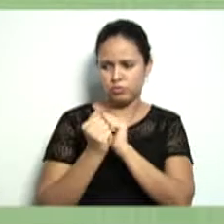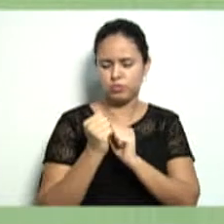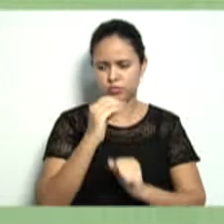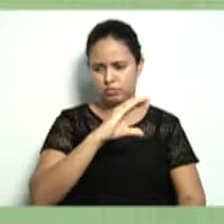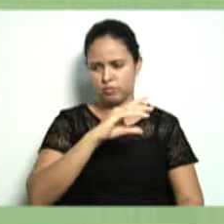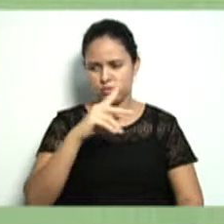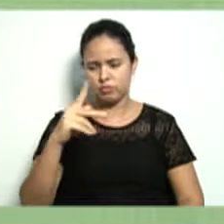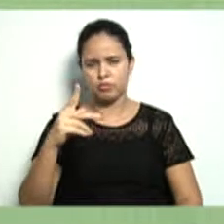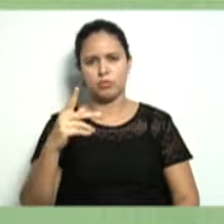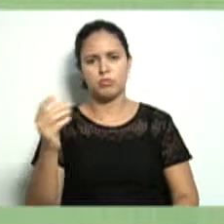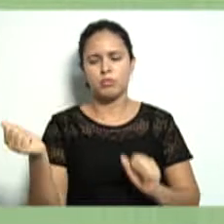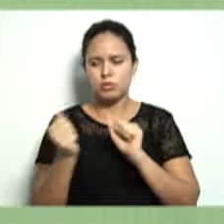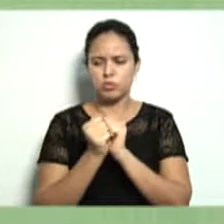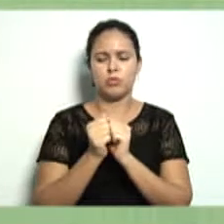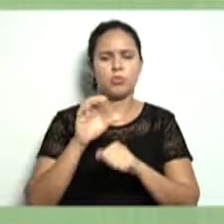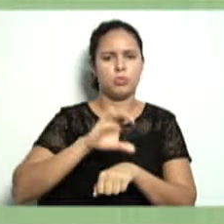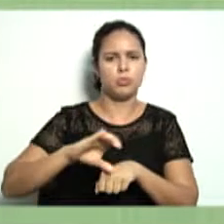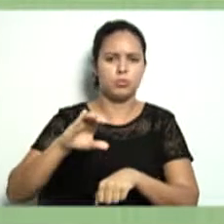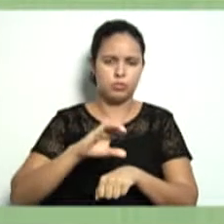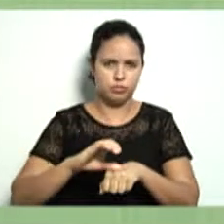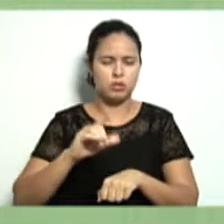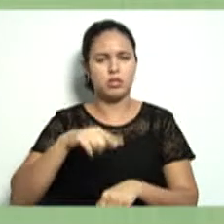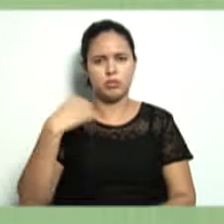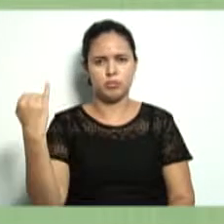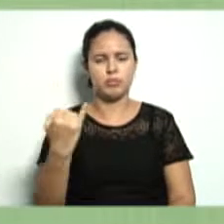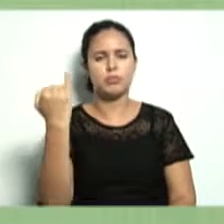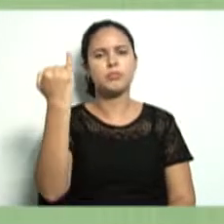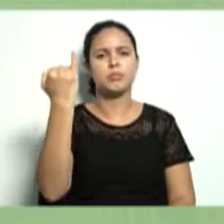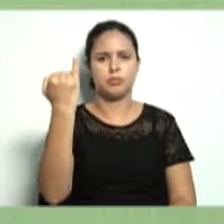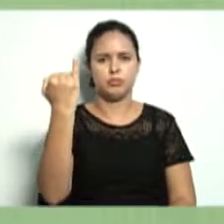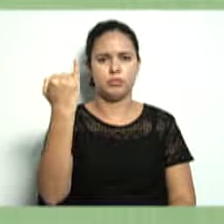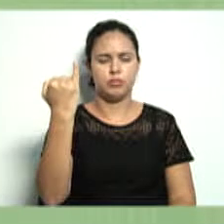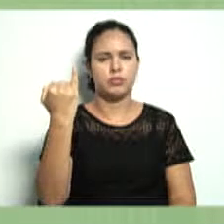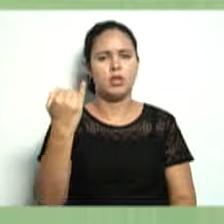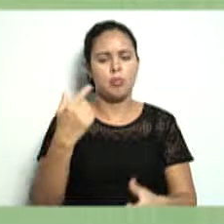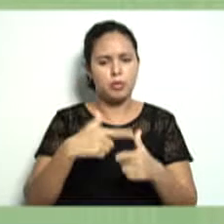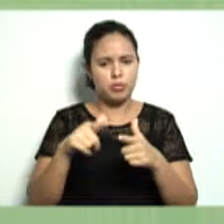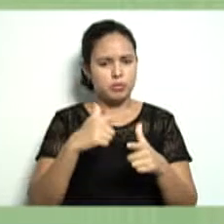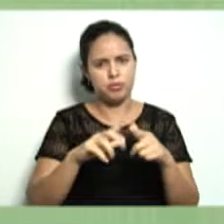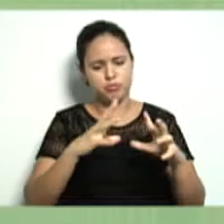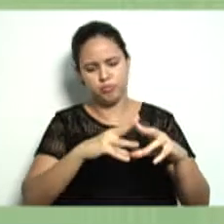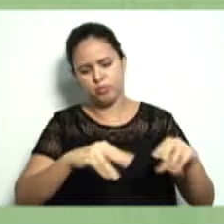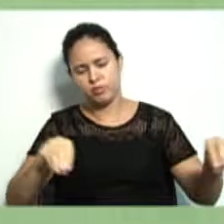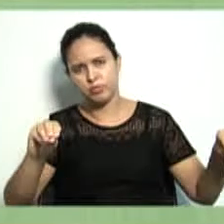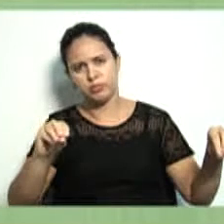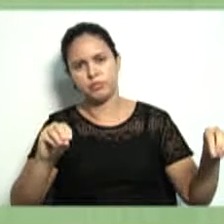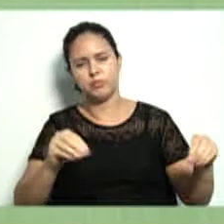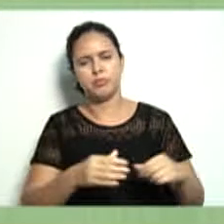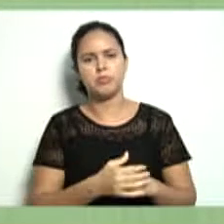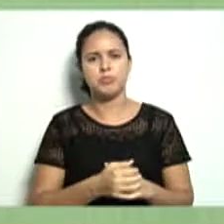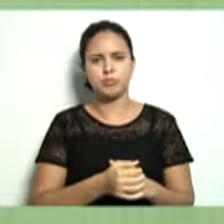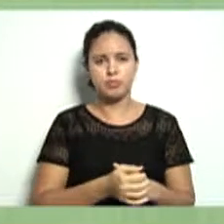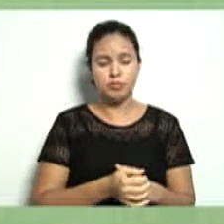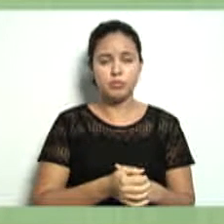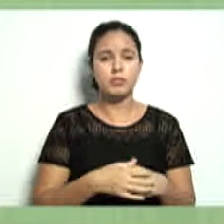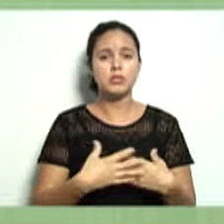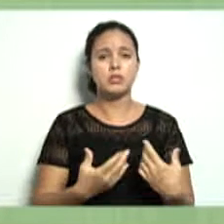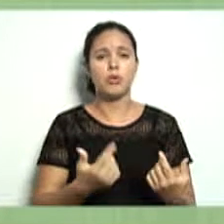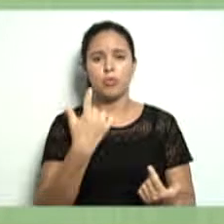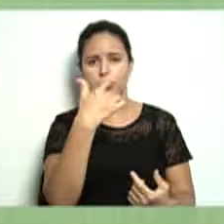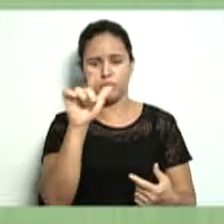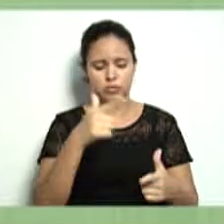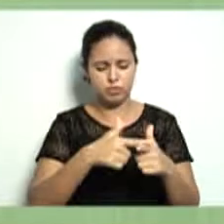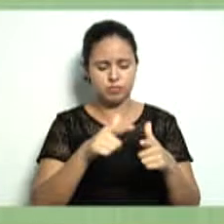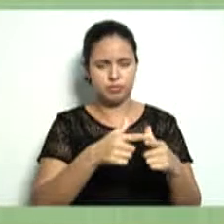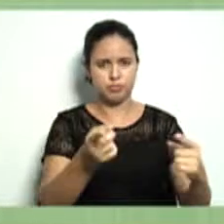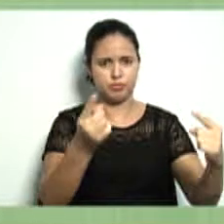Então, a partir da capacitação, seria a solução para essa problemática de falta do perfil de gerenciar. Outro problema é